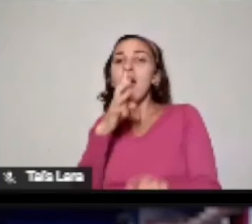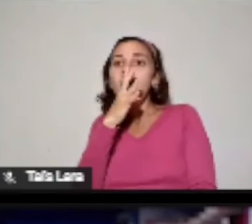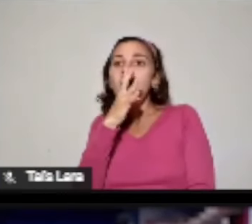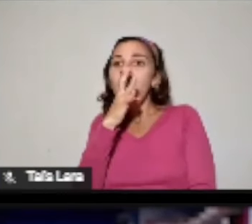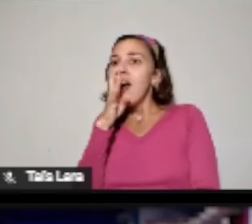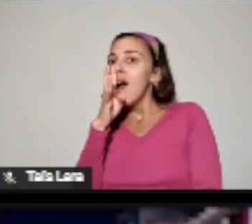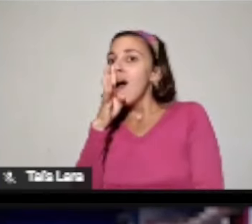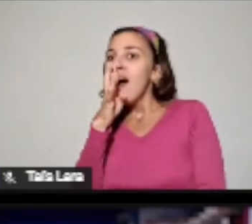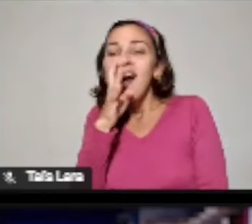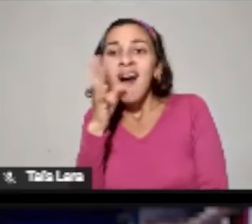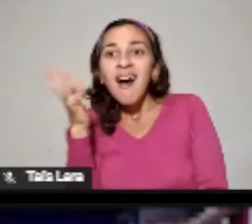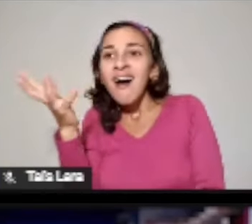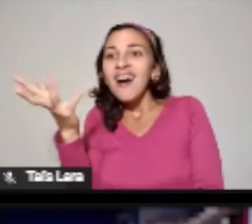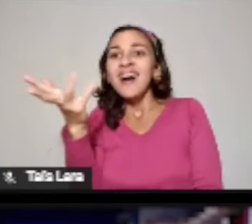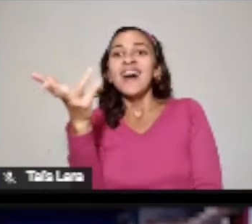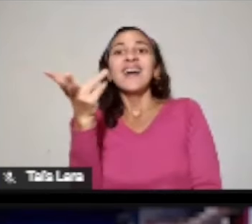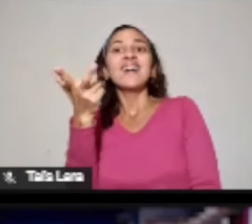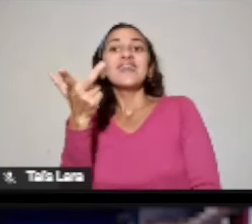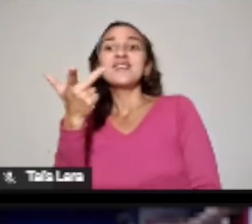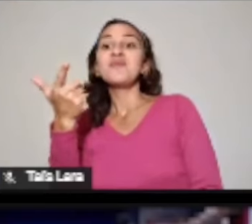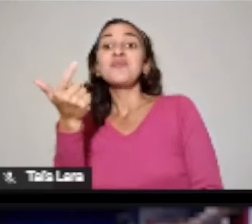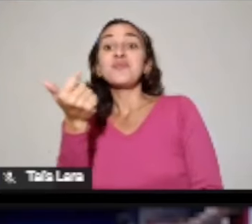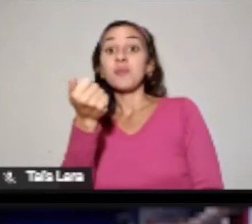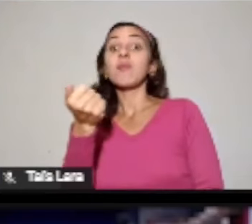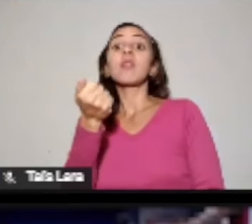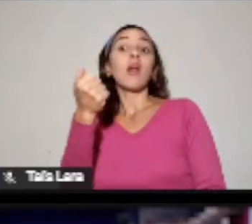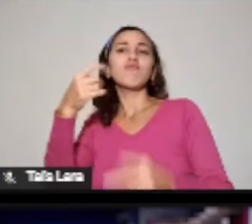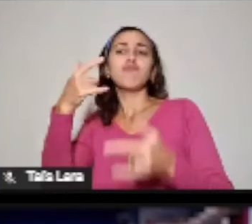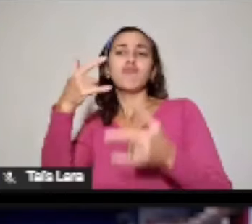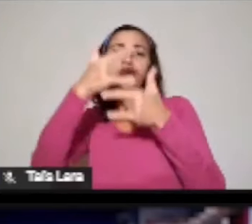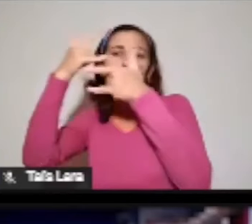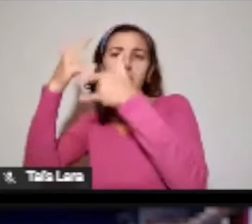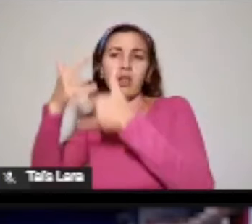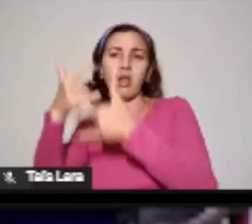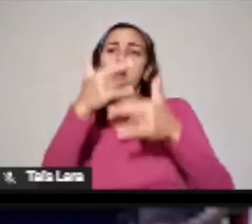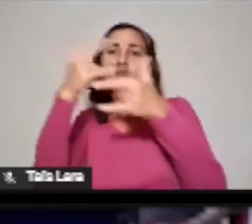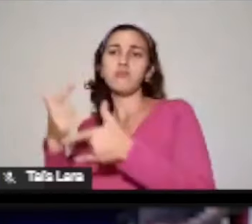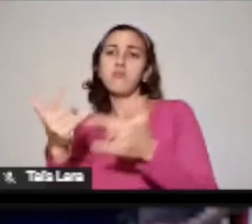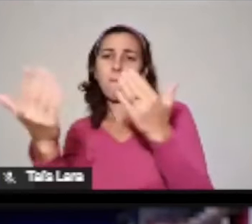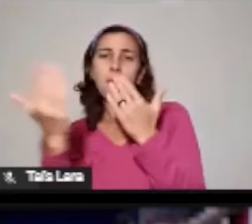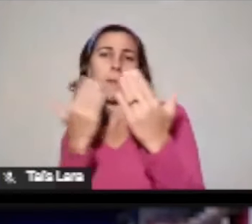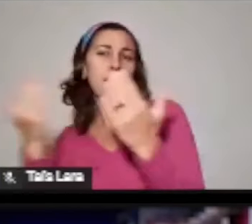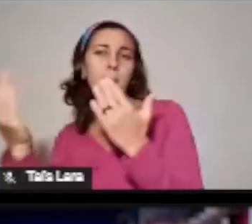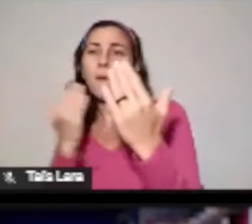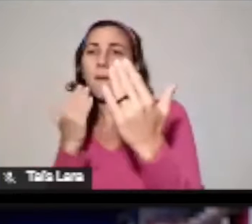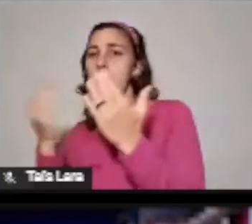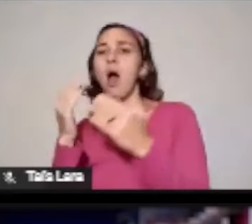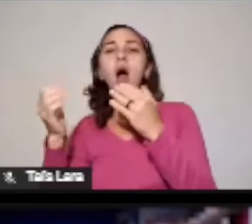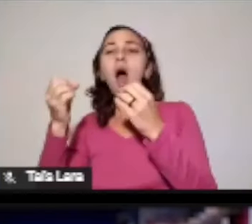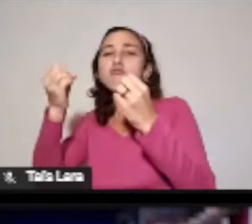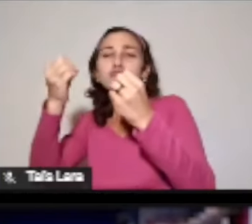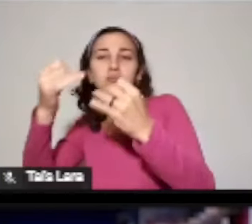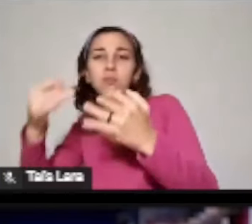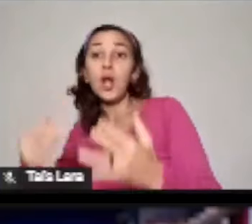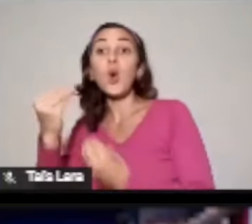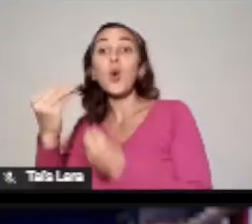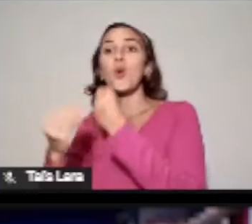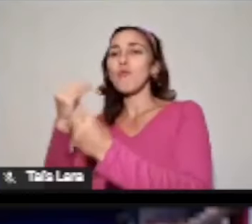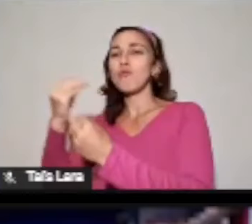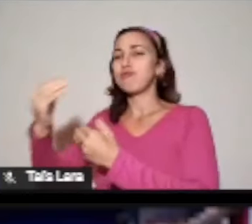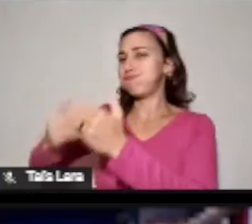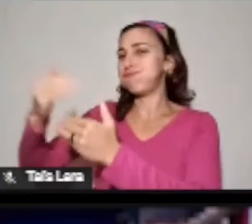gente fazer uma live que, ao mesmo tempo que a gente está aqui conversando com o público, contando o nosso processo, a gente está aprendendo umas com as